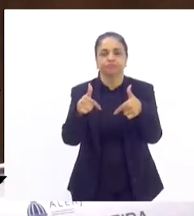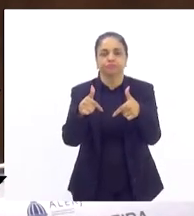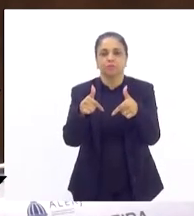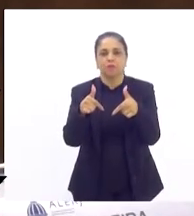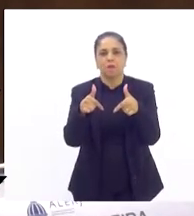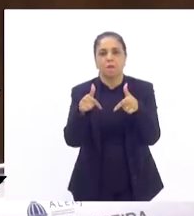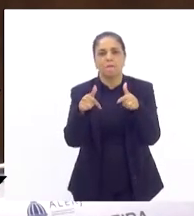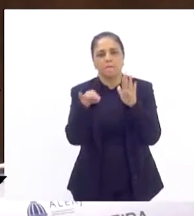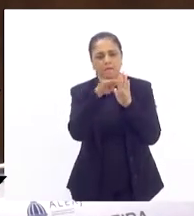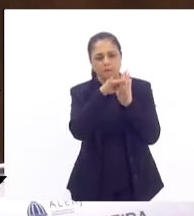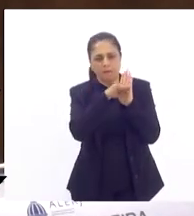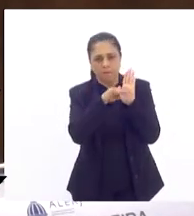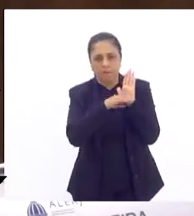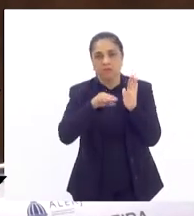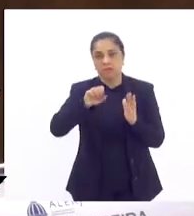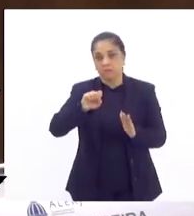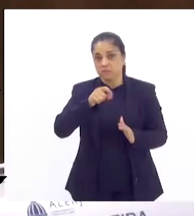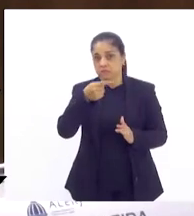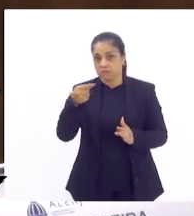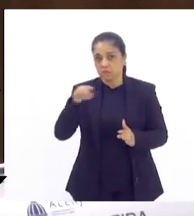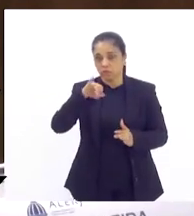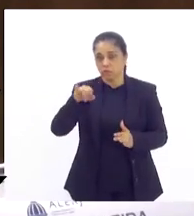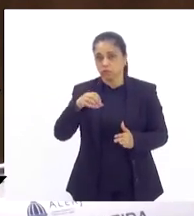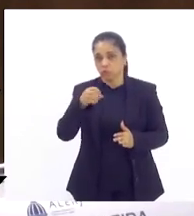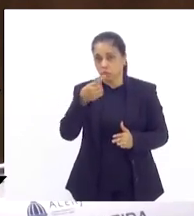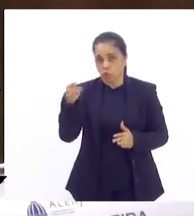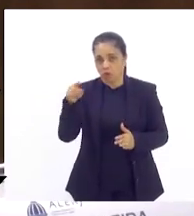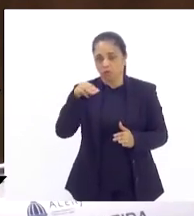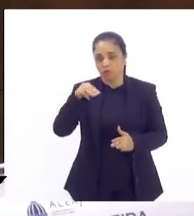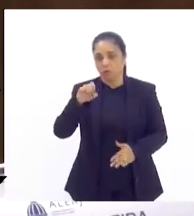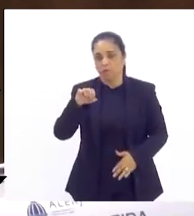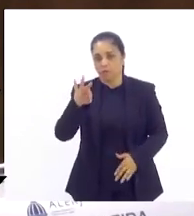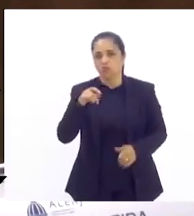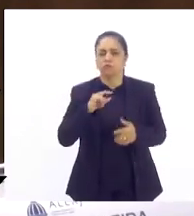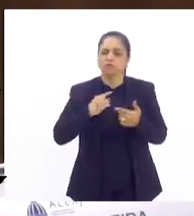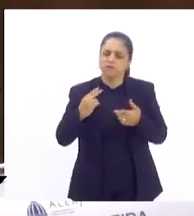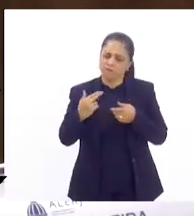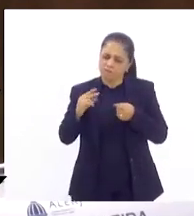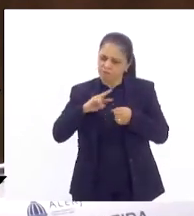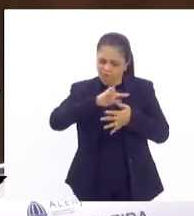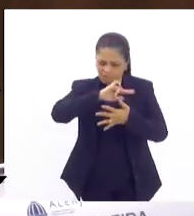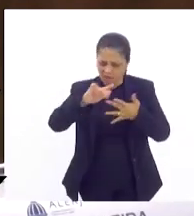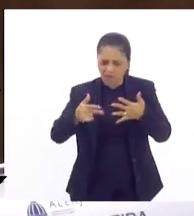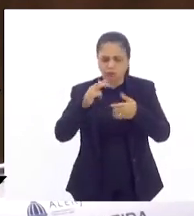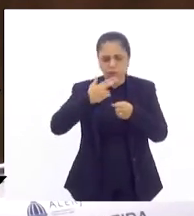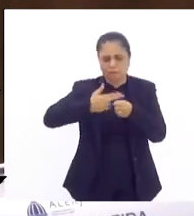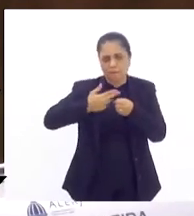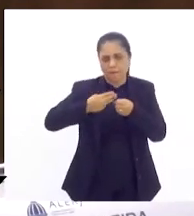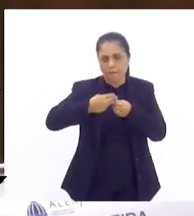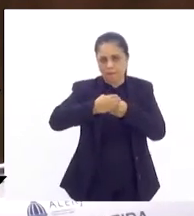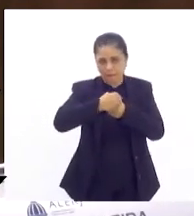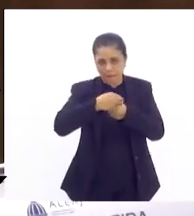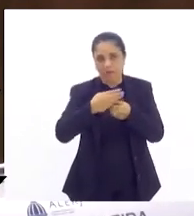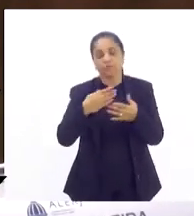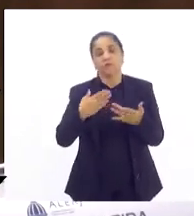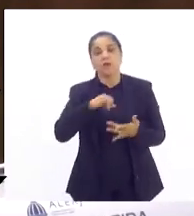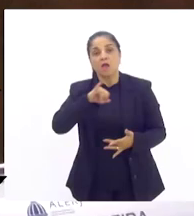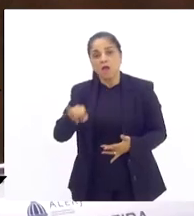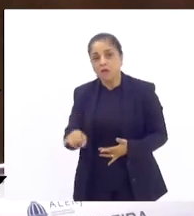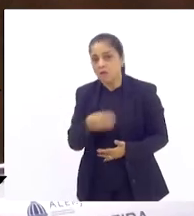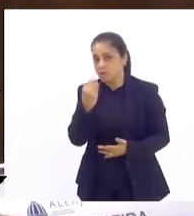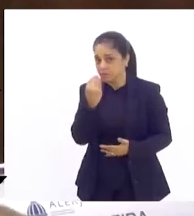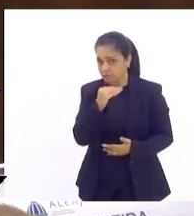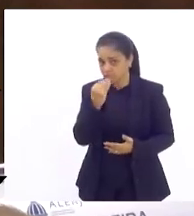sendo feitas em São João do Meriti, como estão sendo feitas em todos os outros municípios da Baixada Fluminense. Então, Fabriano, aproveitar.